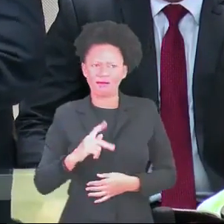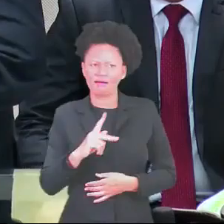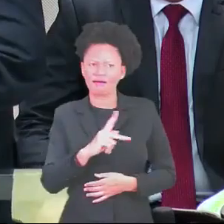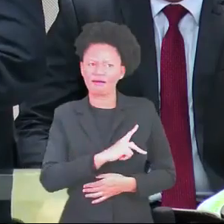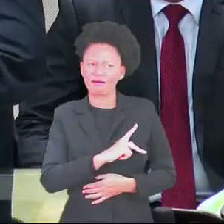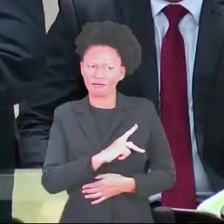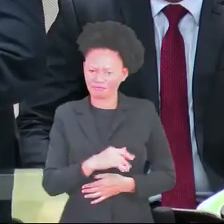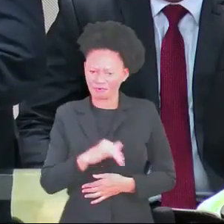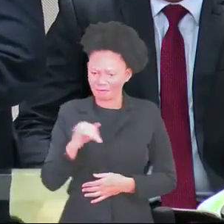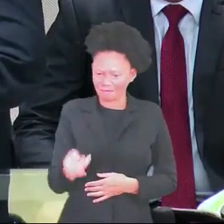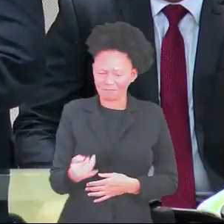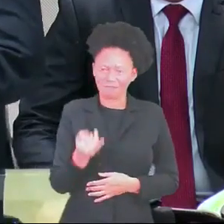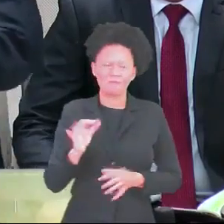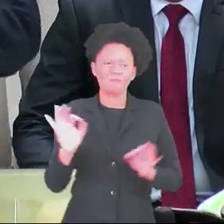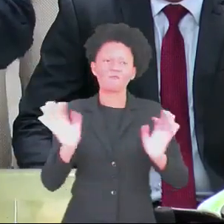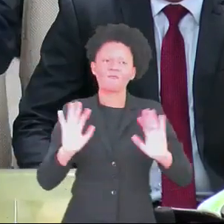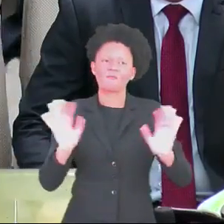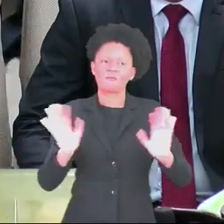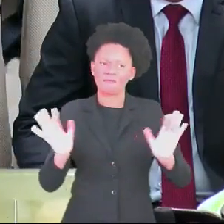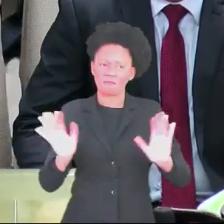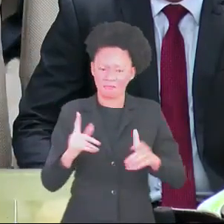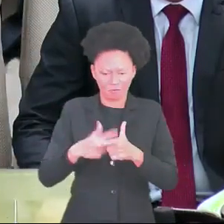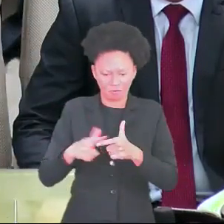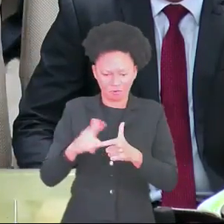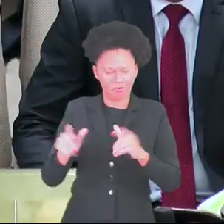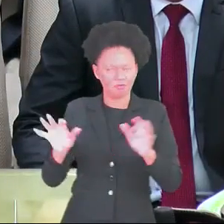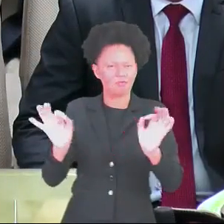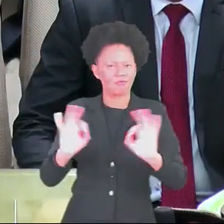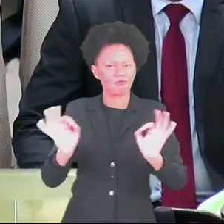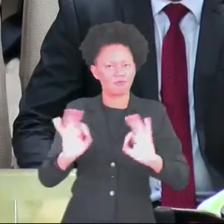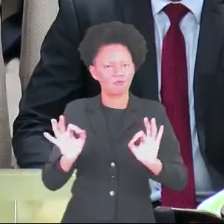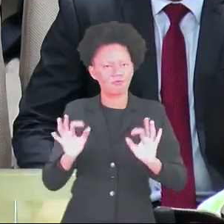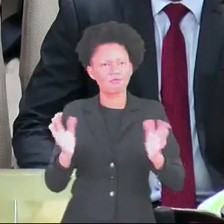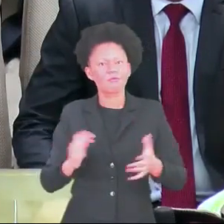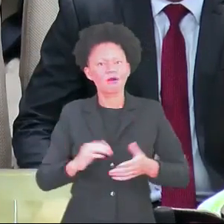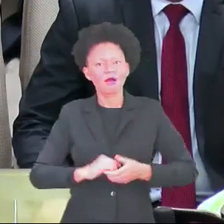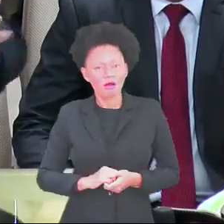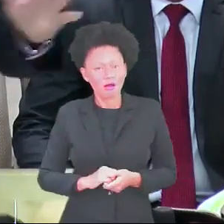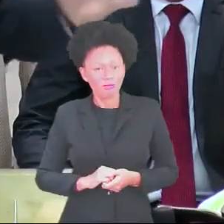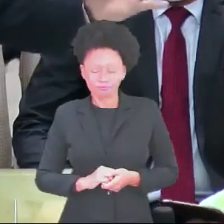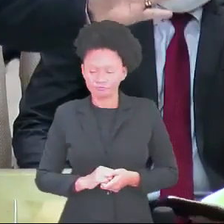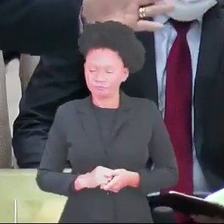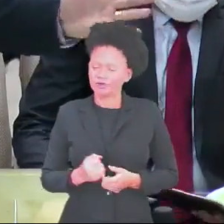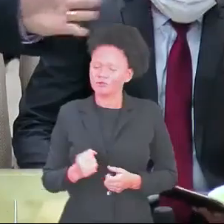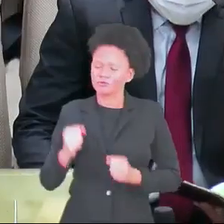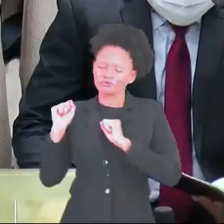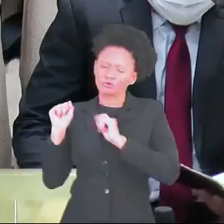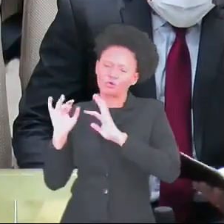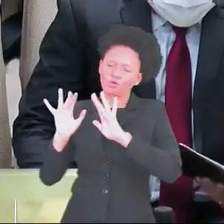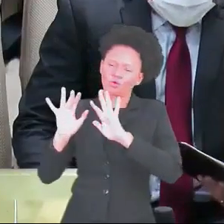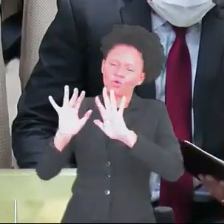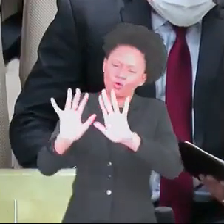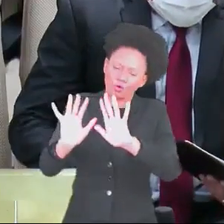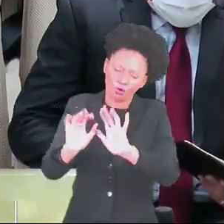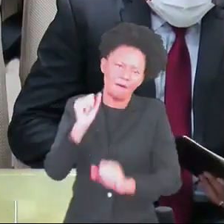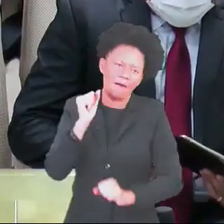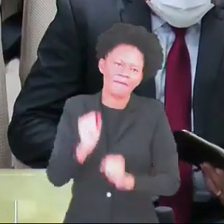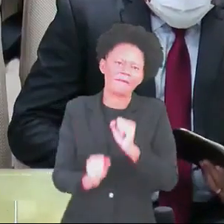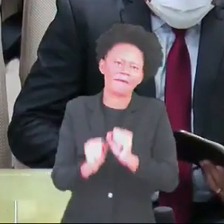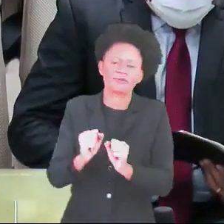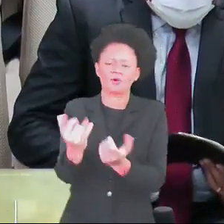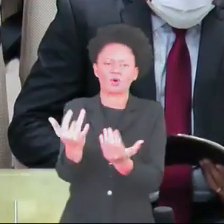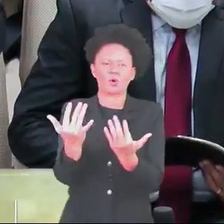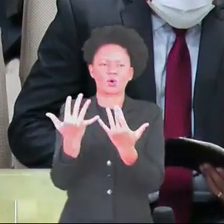é proveitoso, né? Bom, mas não tem problema, né? Então, aquele povo corria para um lado, corria para o outro,